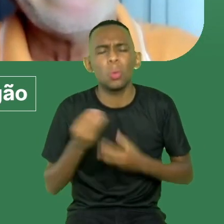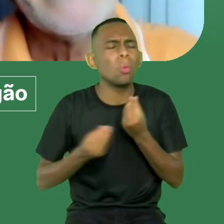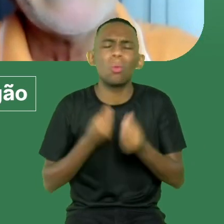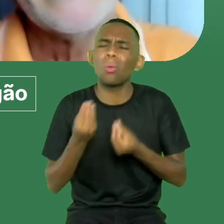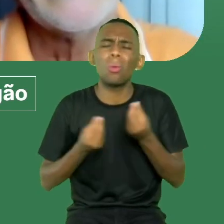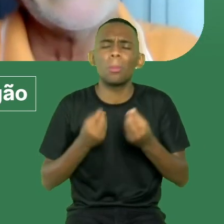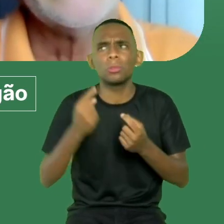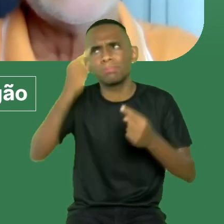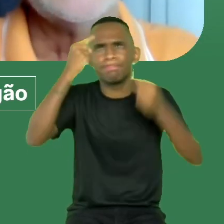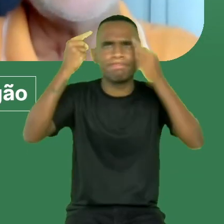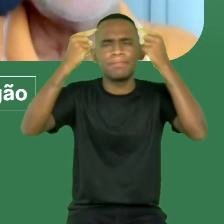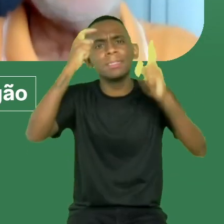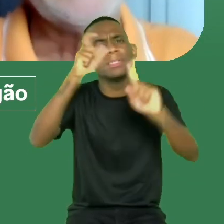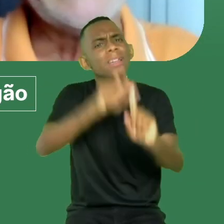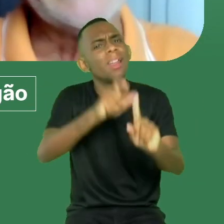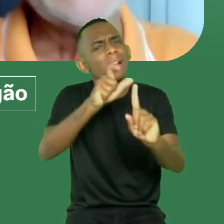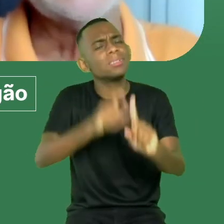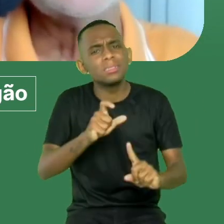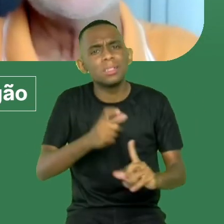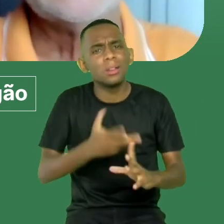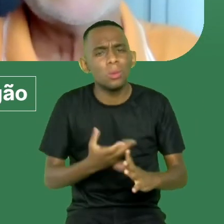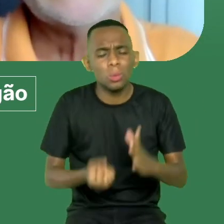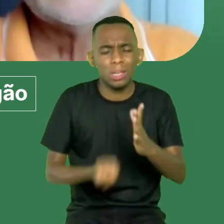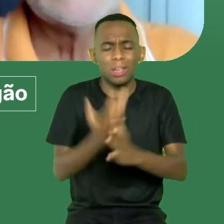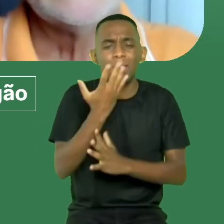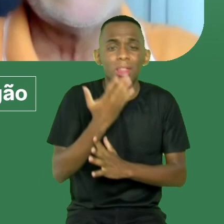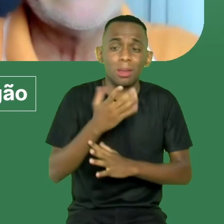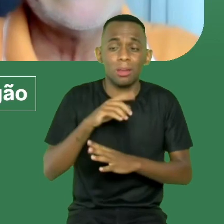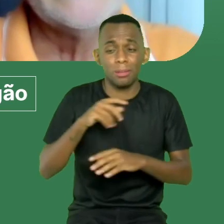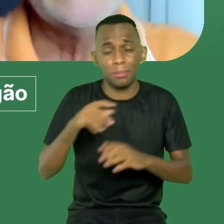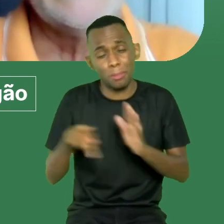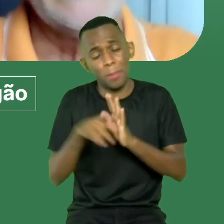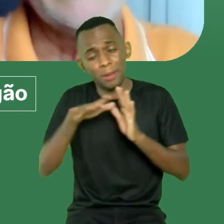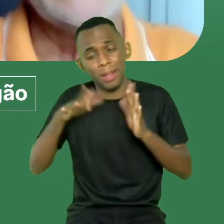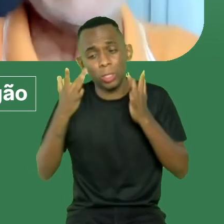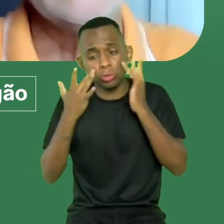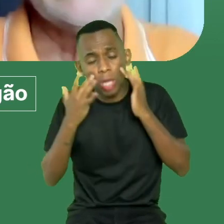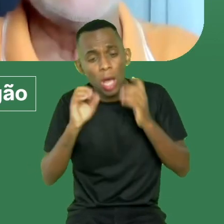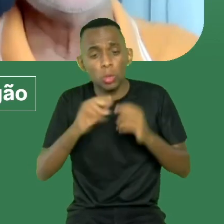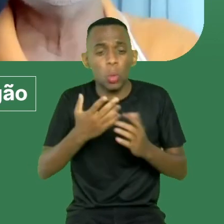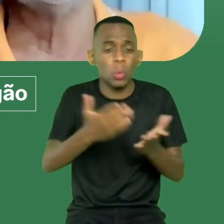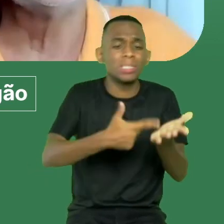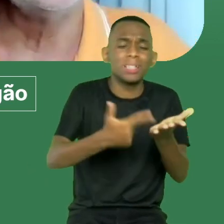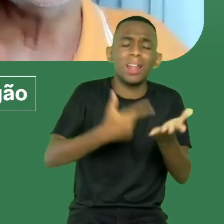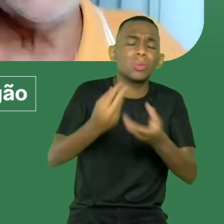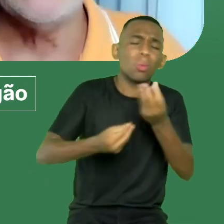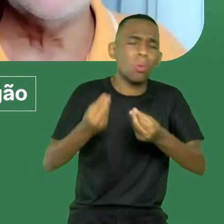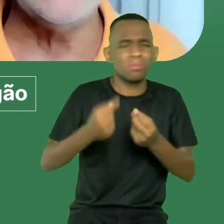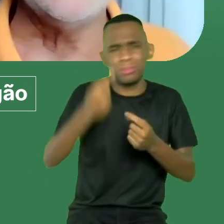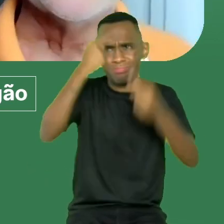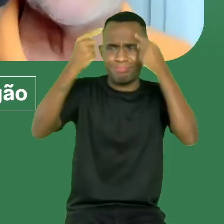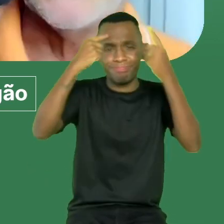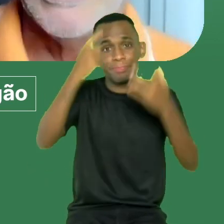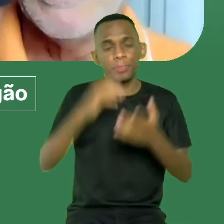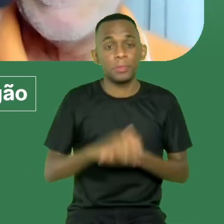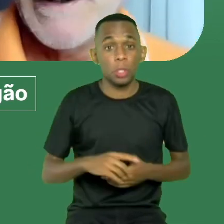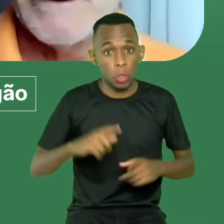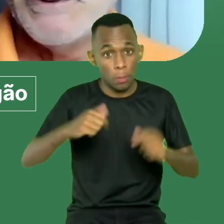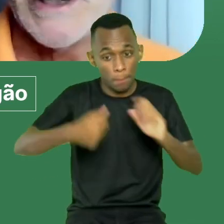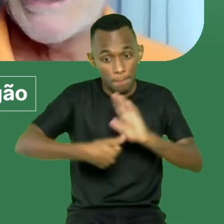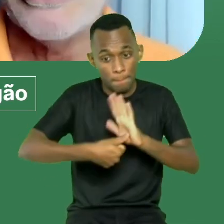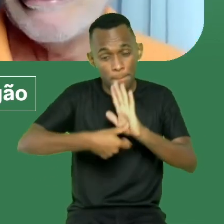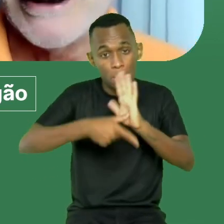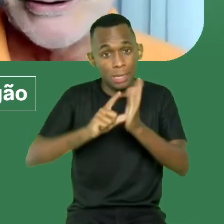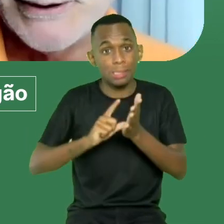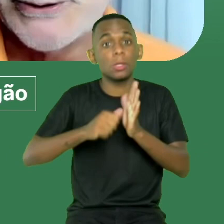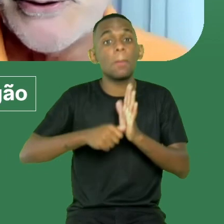dos personagens, tanto para o teatro quanto ali na literatura? Eu tento entender isso,